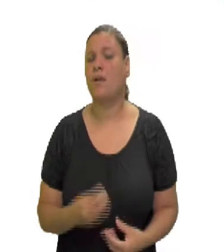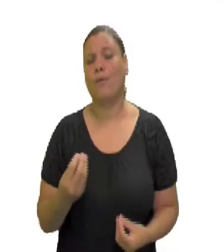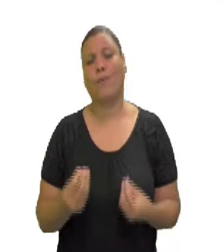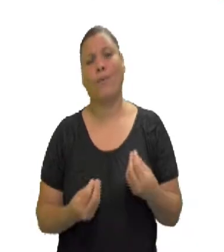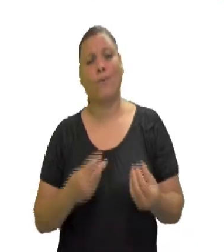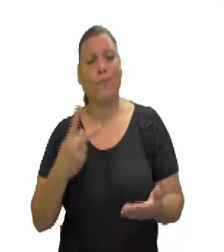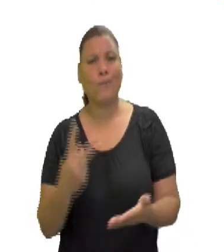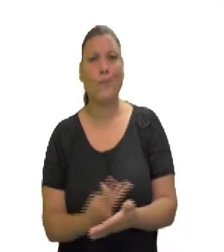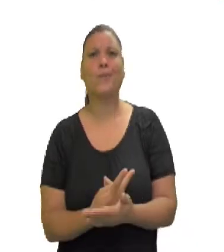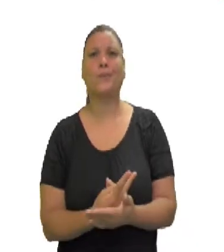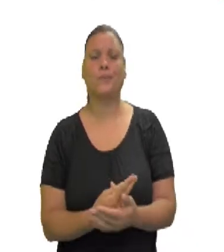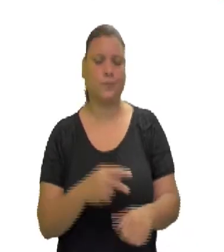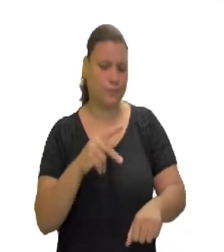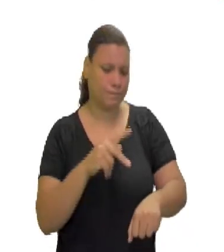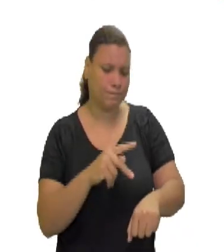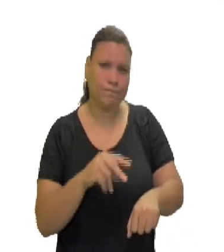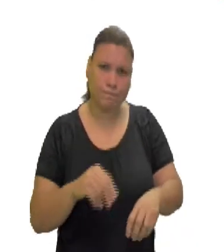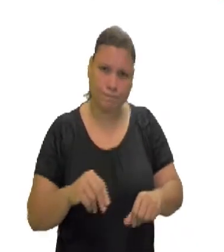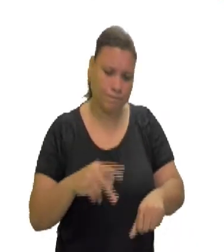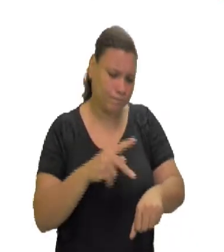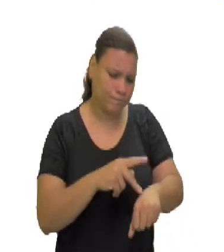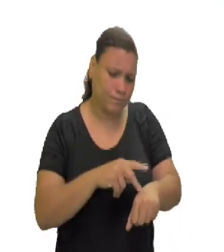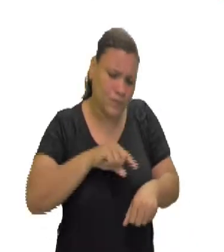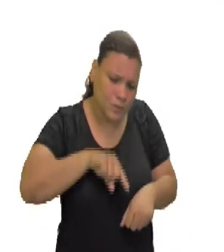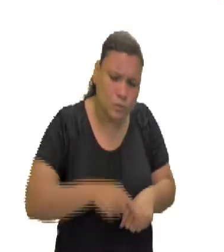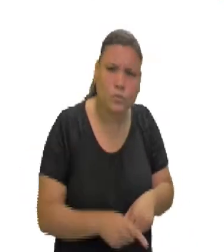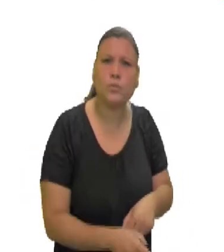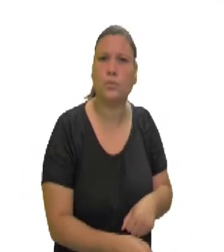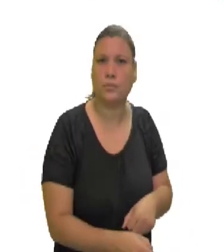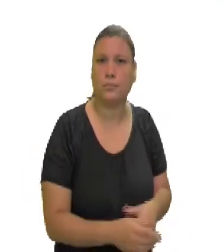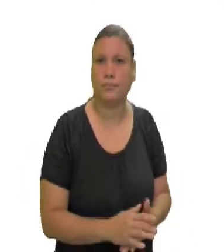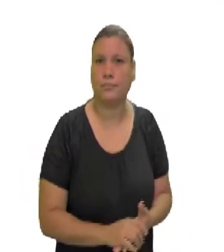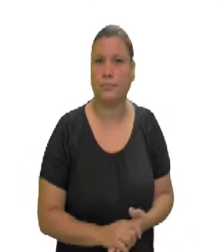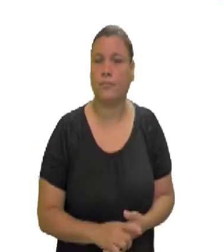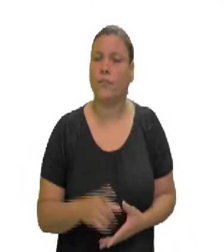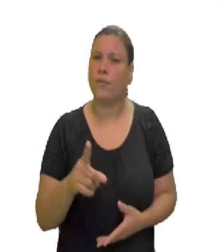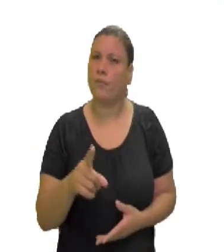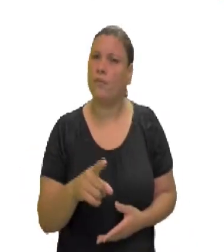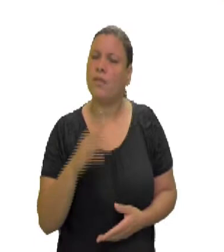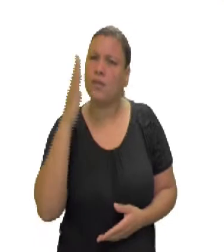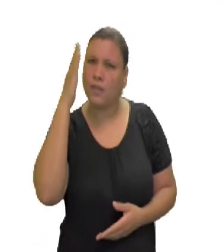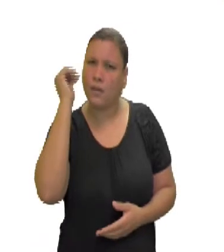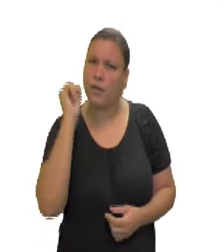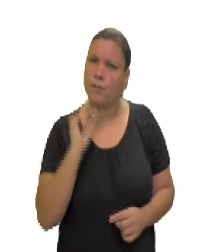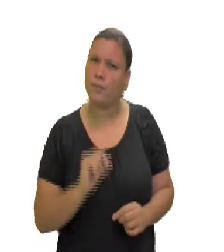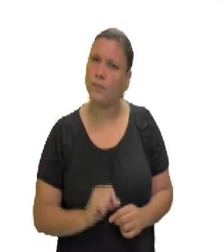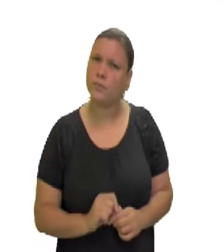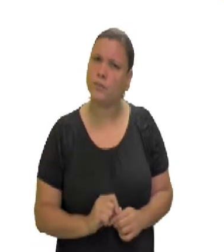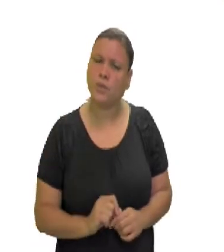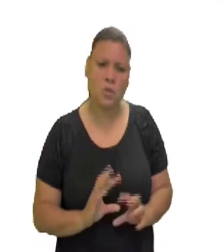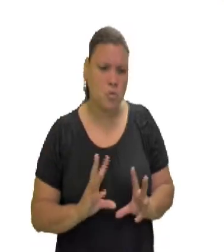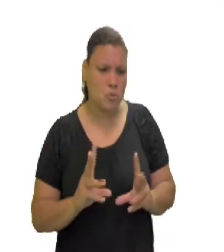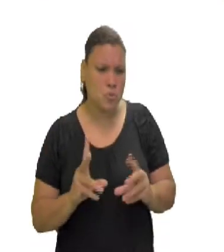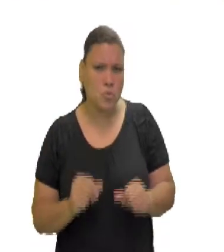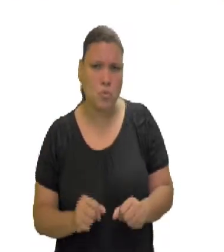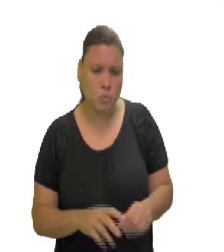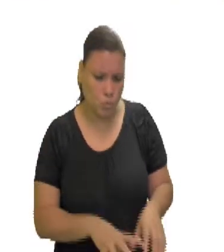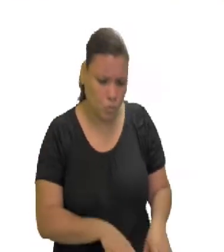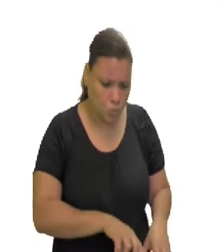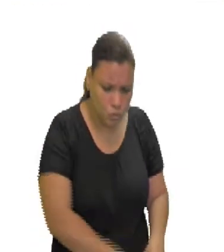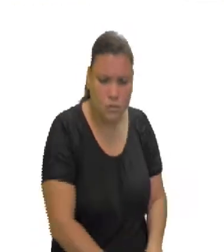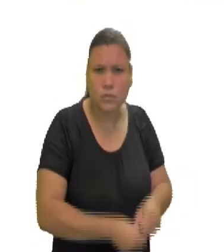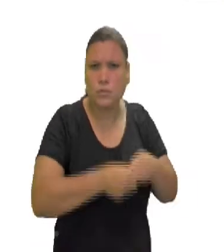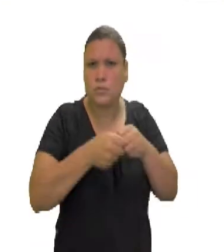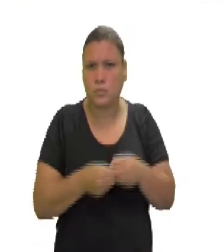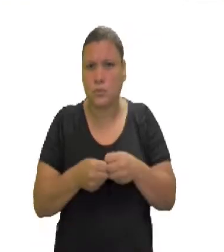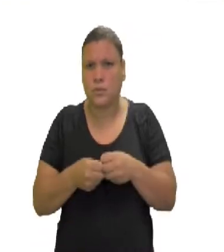a mineração, com o uso dos minérios que são retirados, vocês sabiam que são fabricados várias coisas com essa